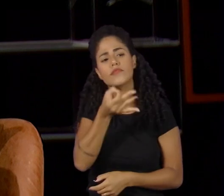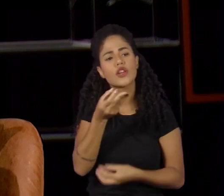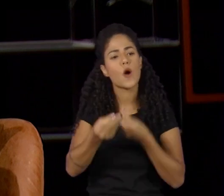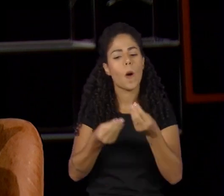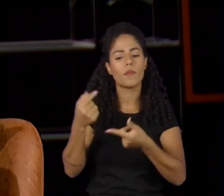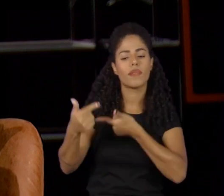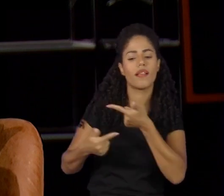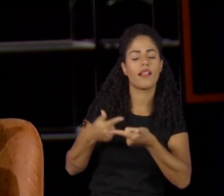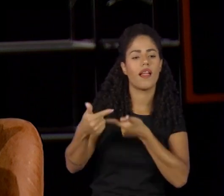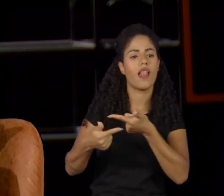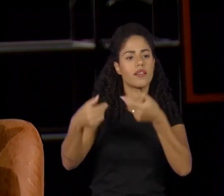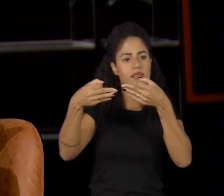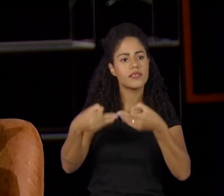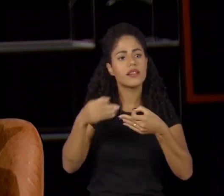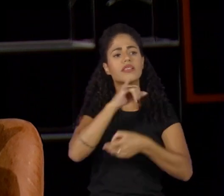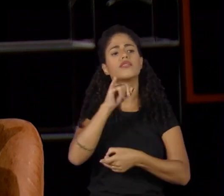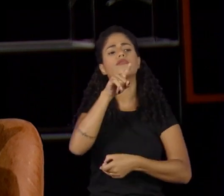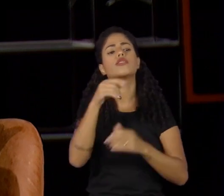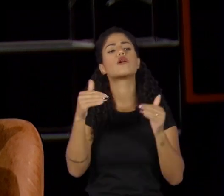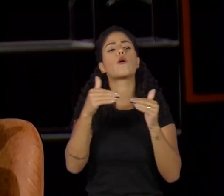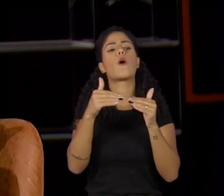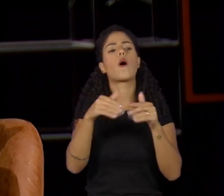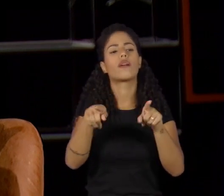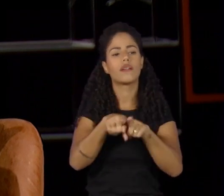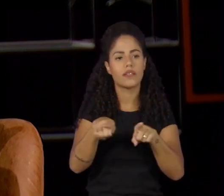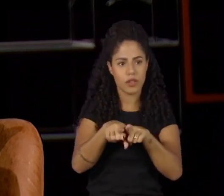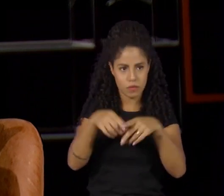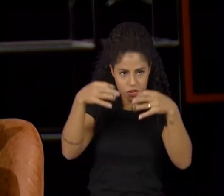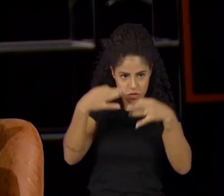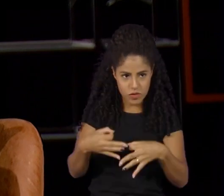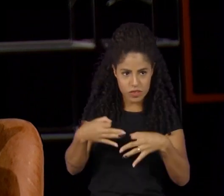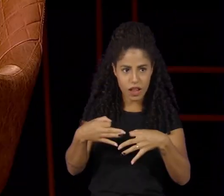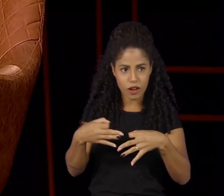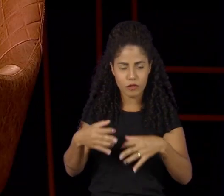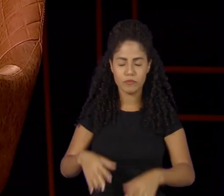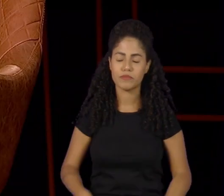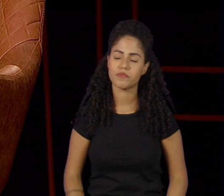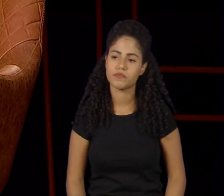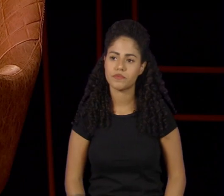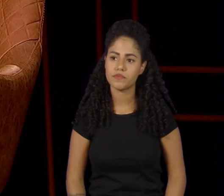esse trabalho e se você concorda com essa afirmação do Tchekhov.